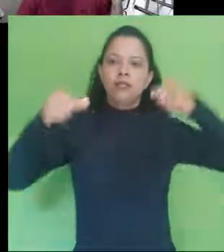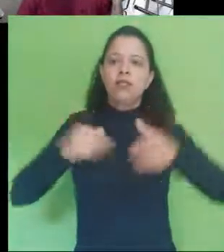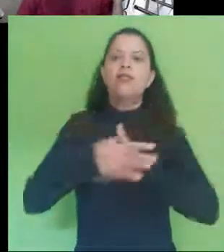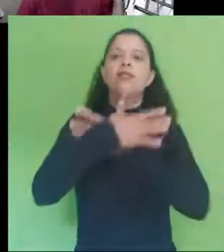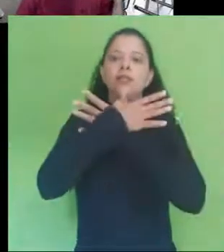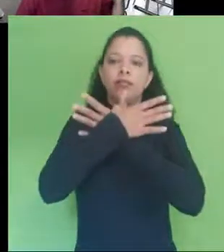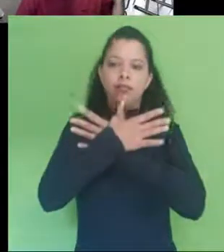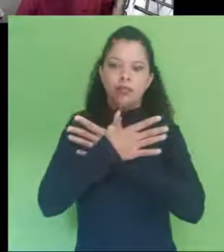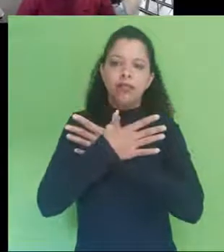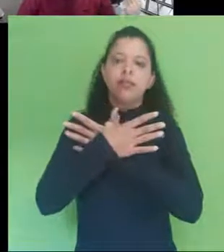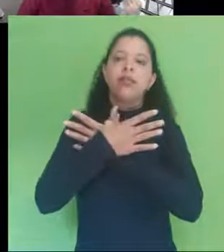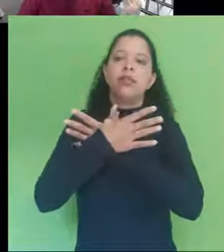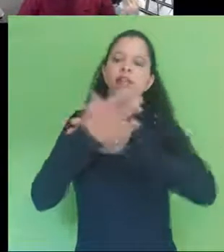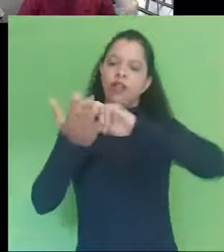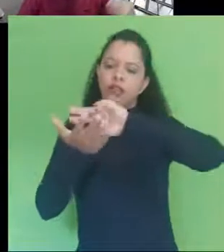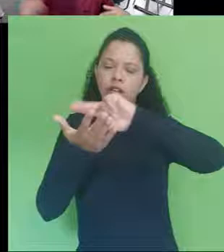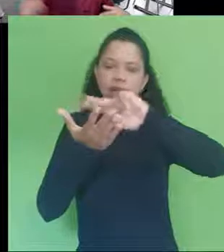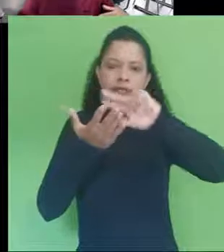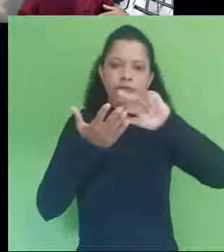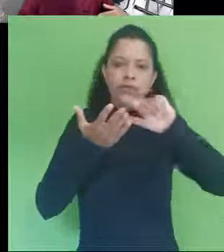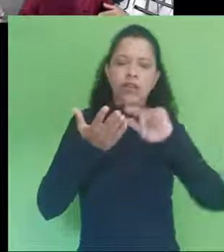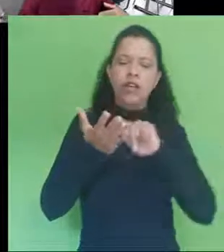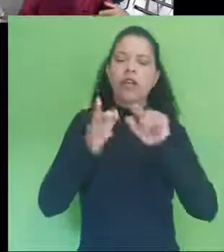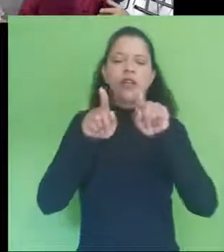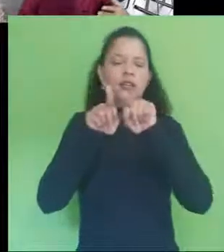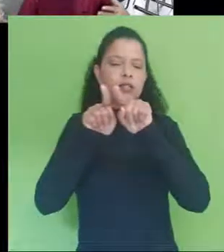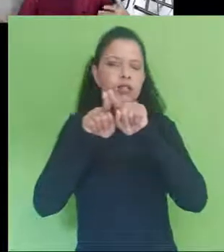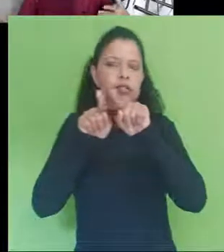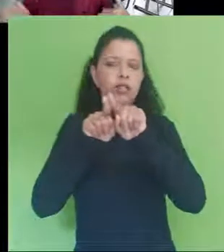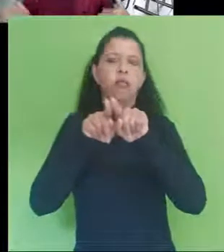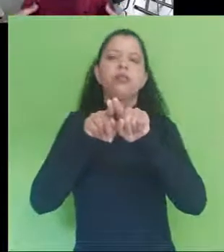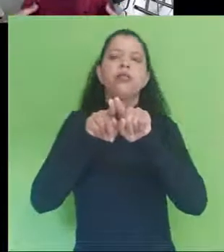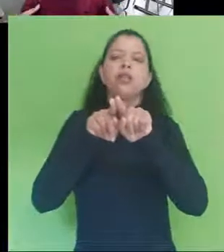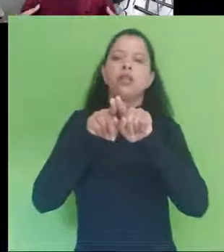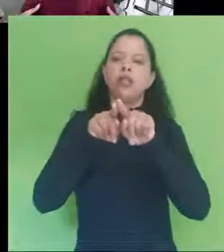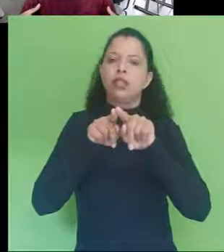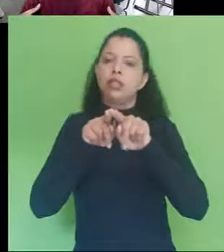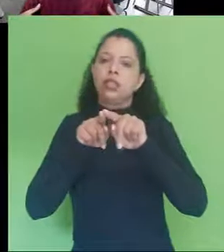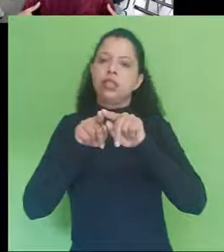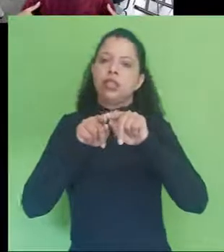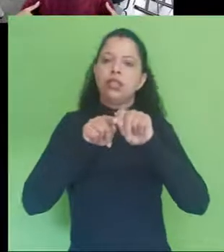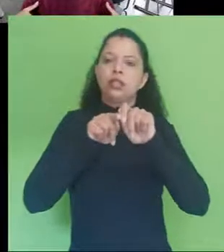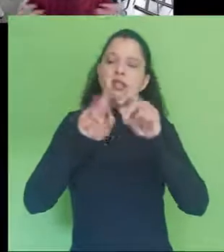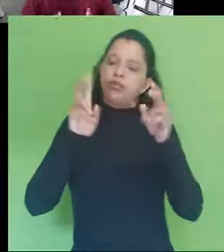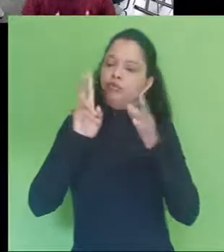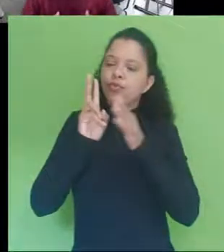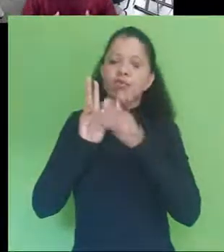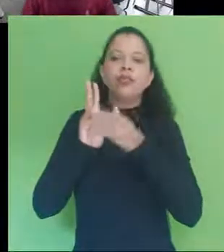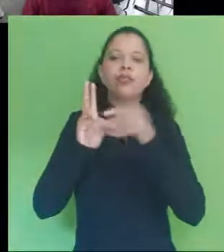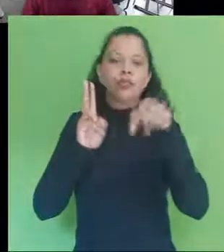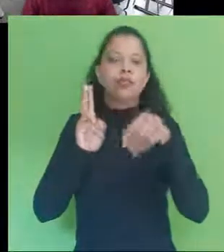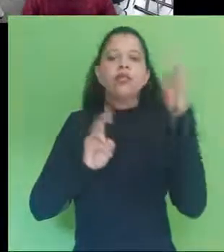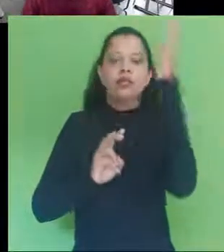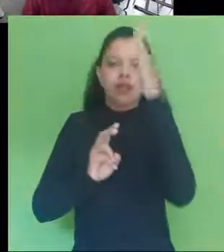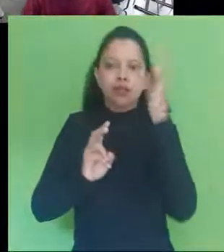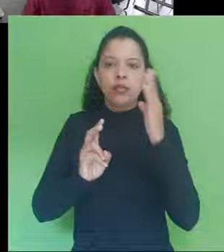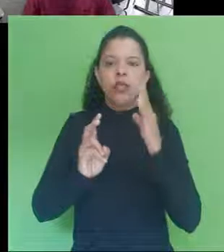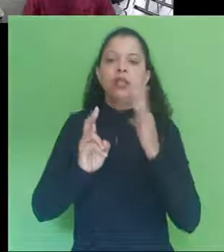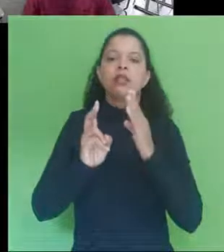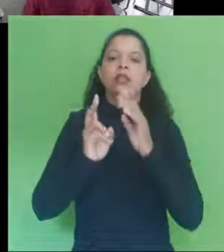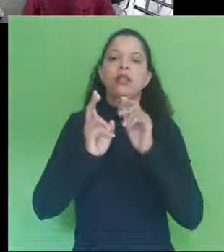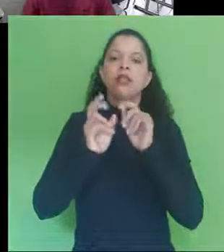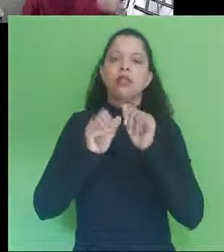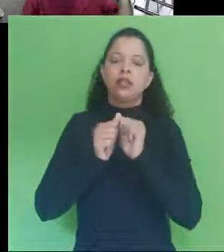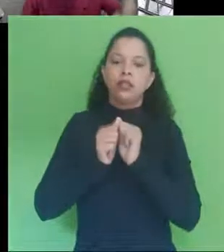a civilização asteca, dos maias, dos incas, a civilização dos tupis guaranis aqui no